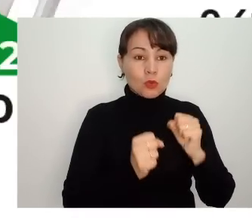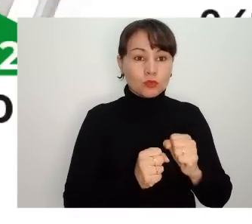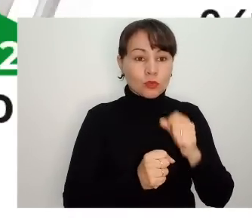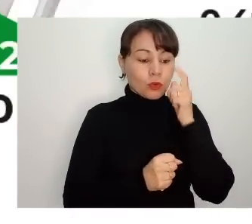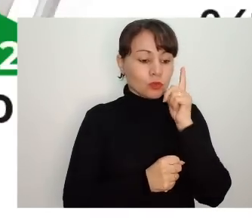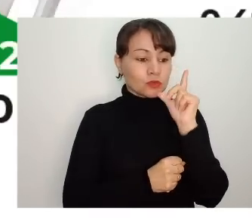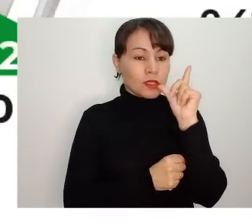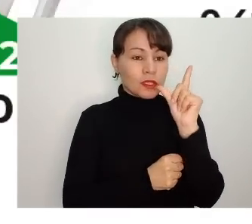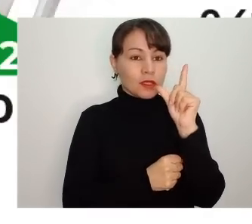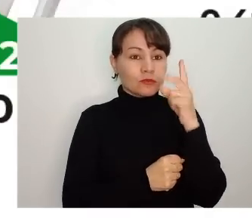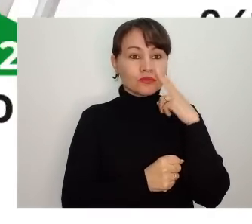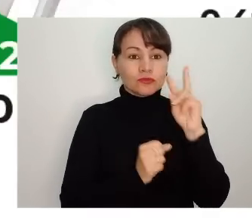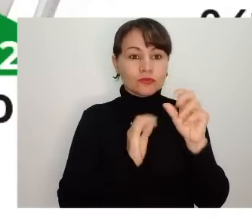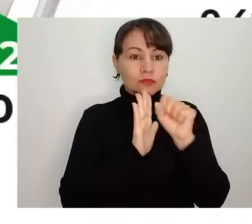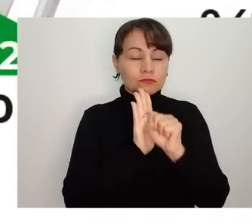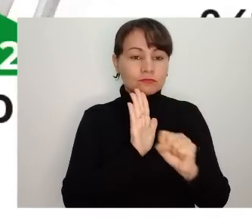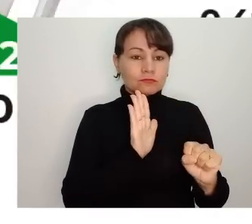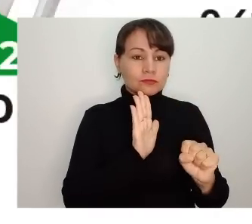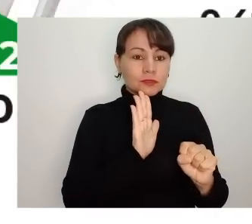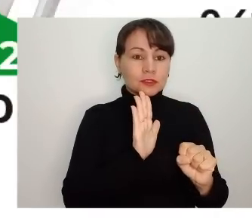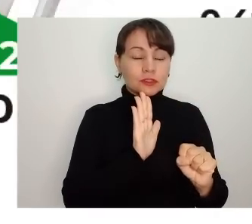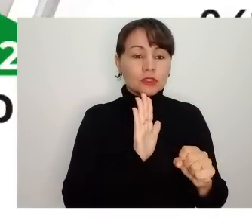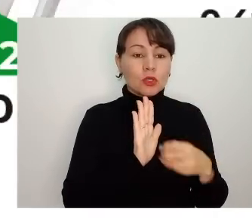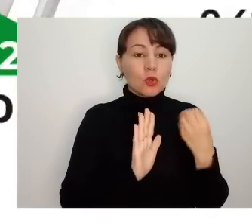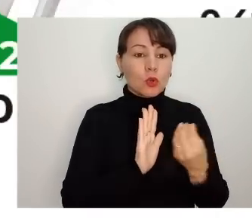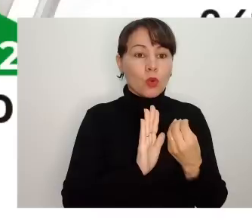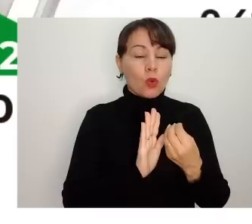Aqui nós conseguimos ver nesse artigo